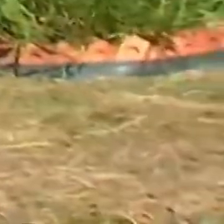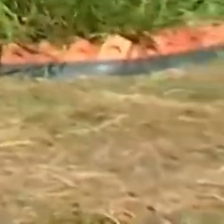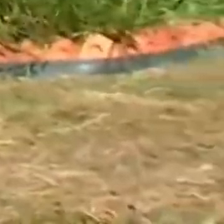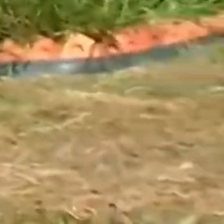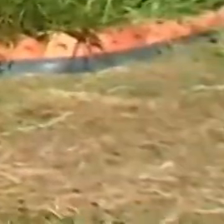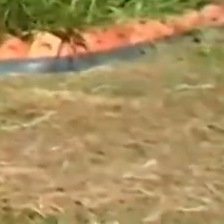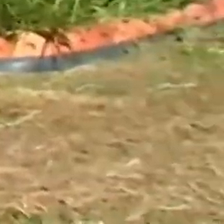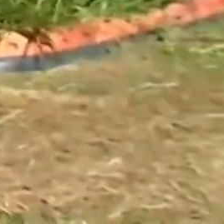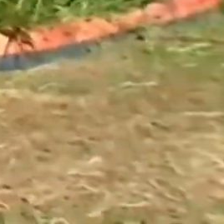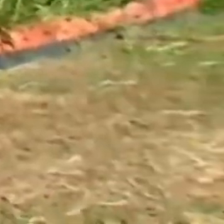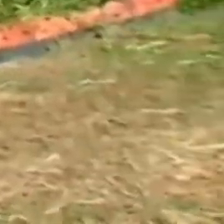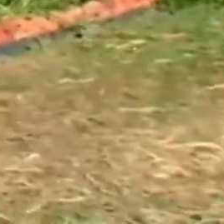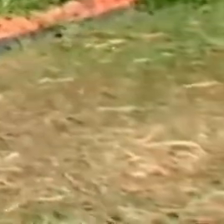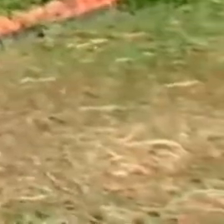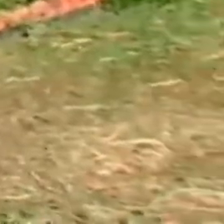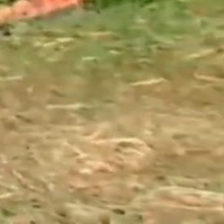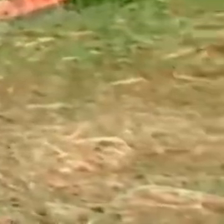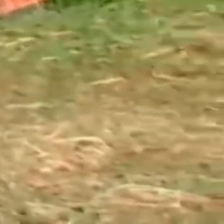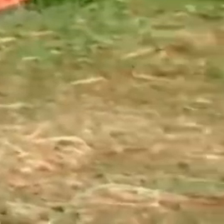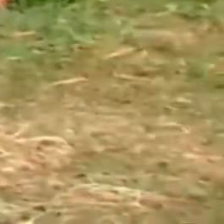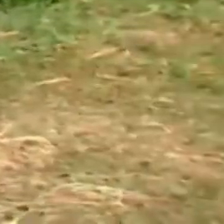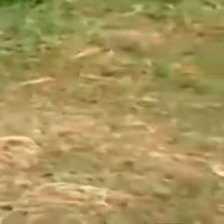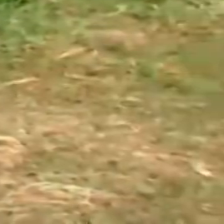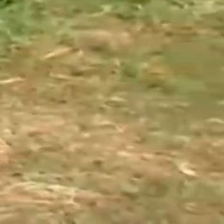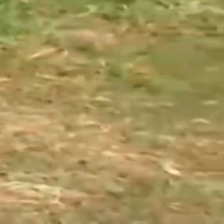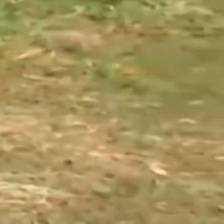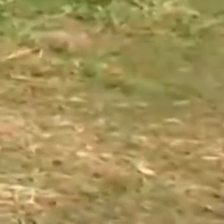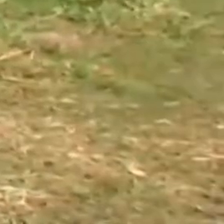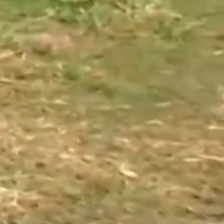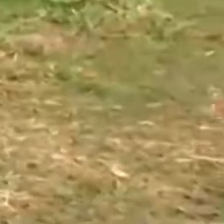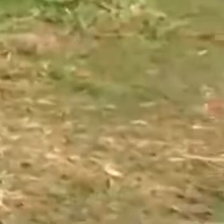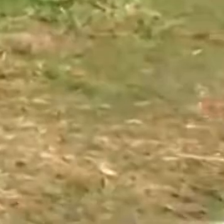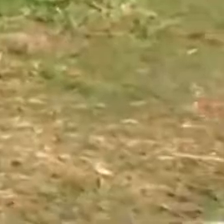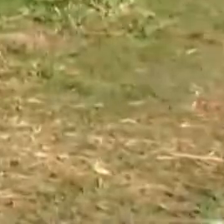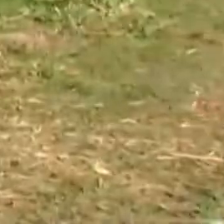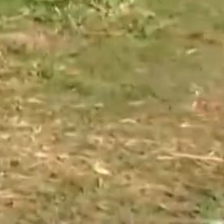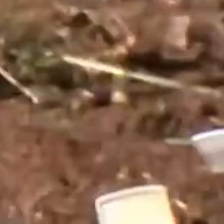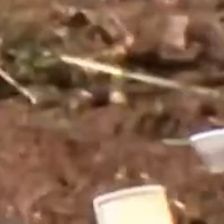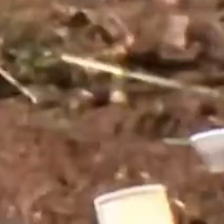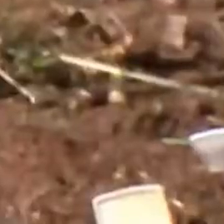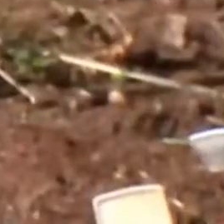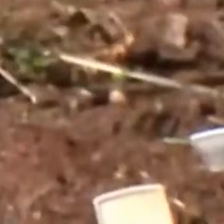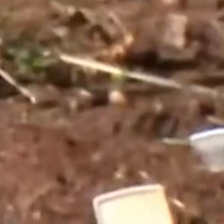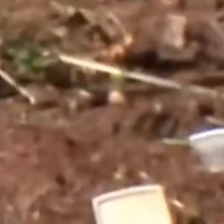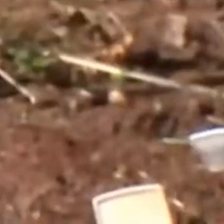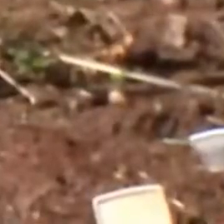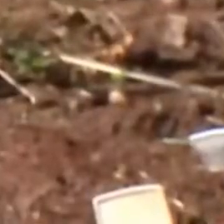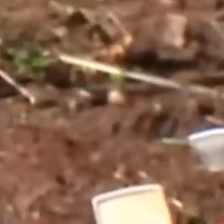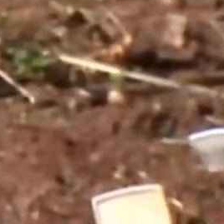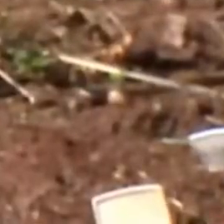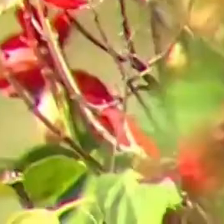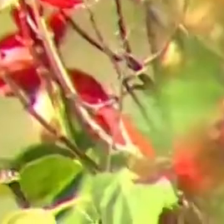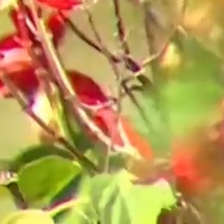Estamos hoje em um cantinho privilegiado que fica dentro da Unicamp.